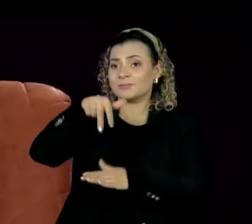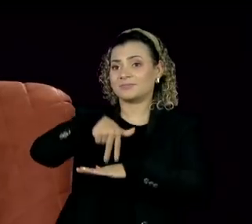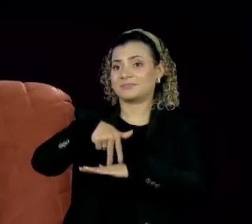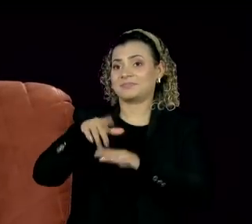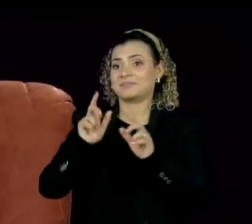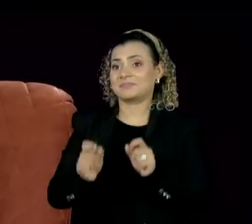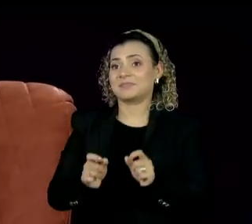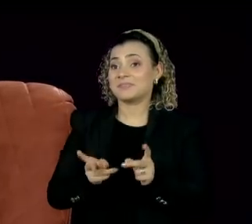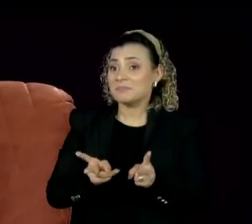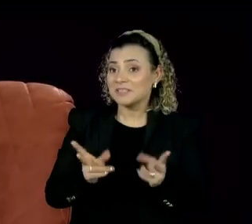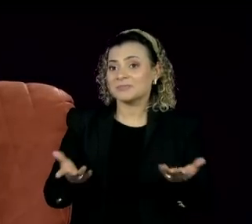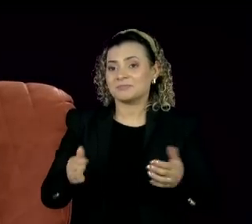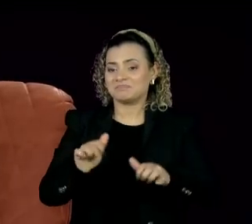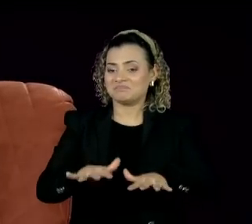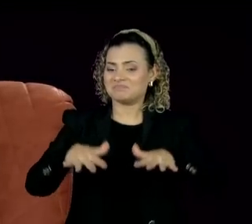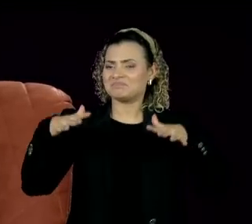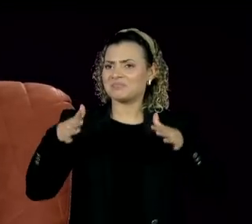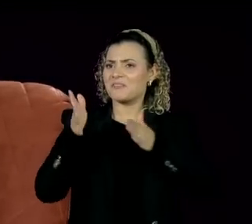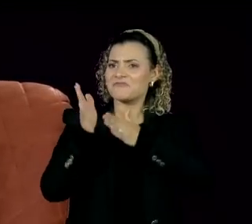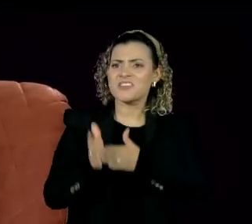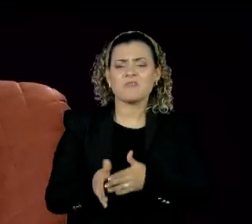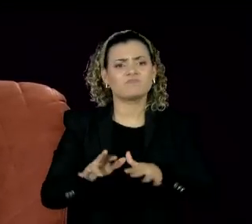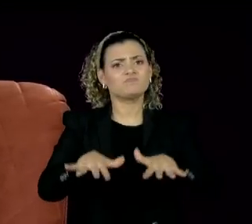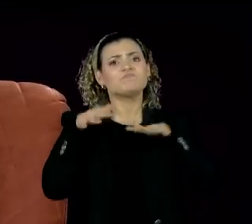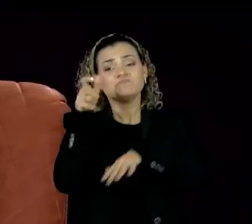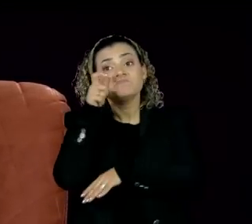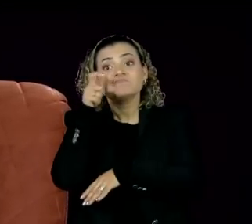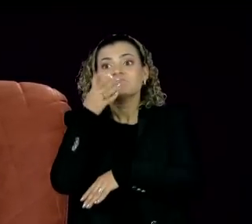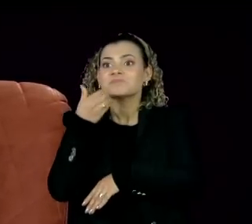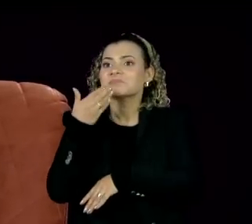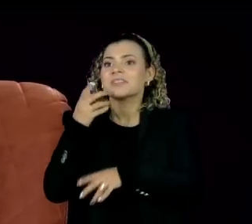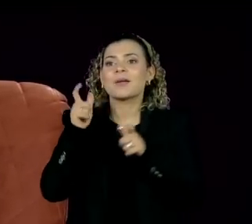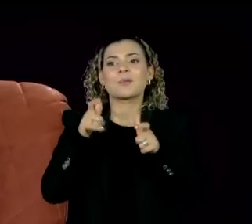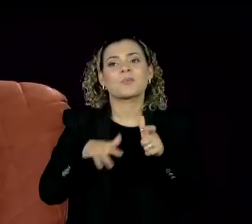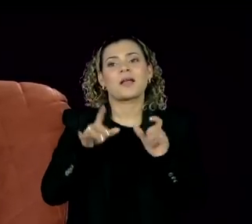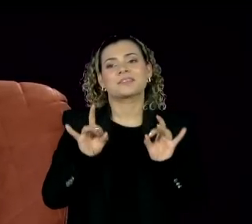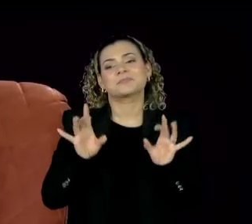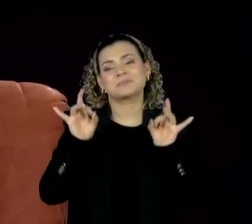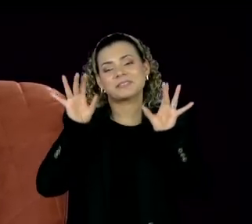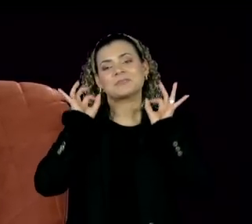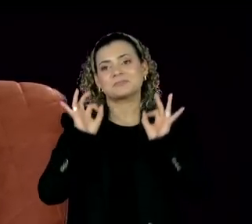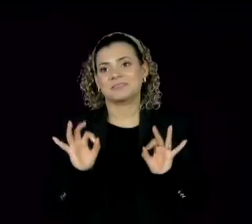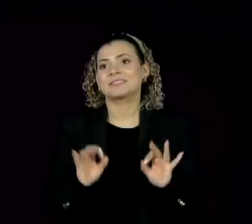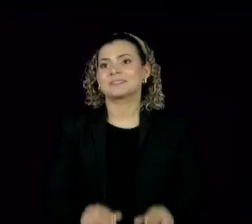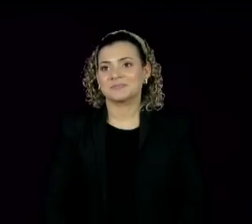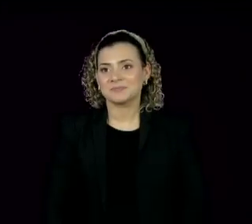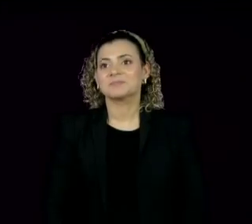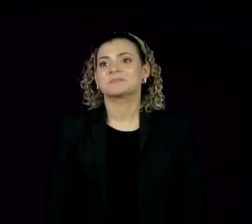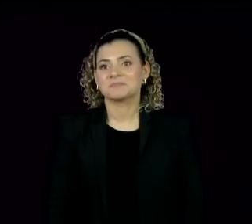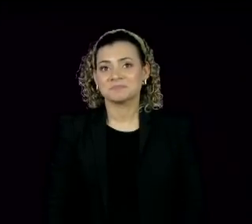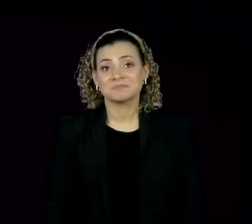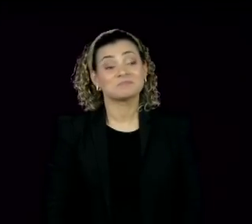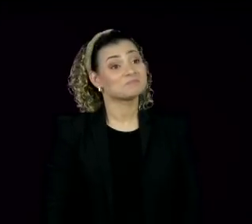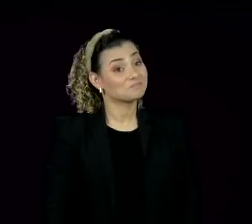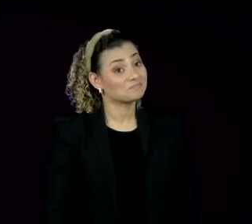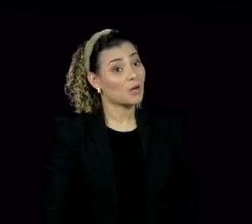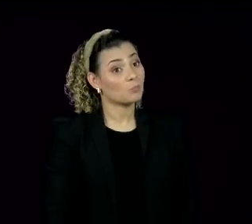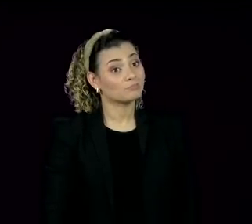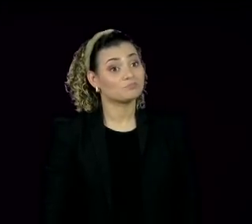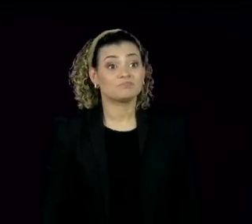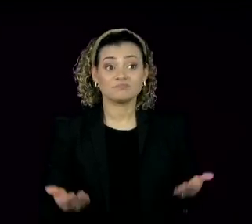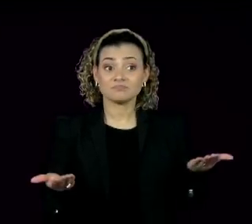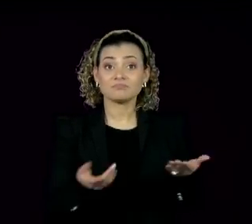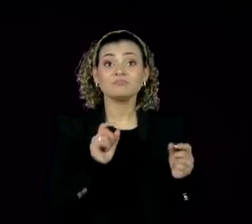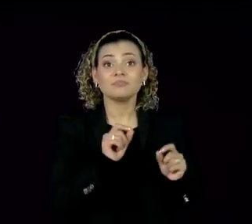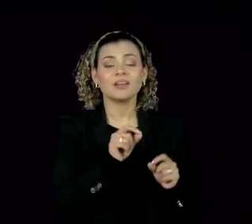com uma plateia ali fiel, né, é um lugar muito especial mesmo. Bom, aí vem o Você